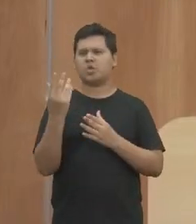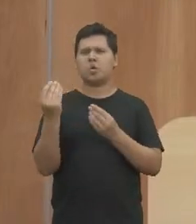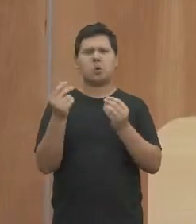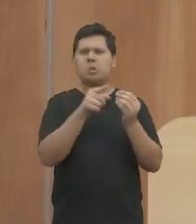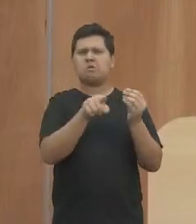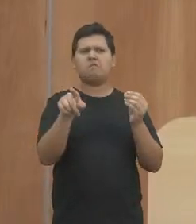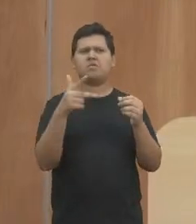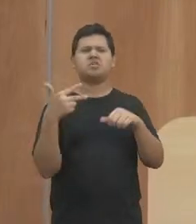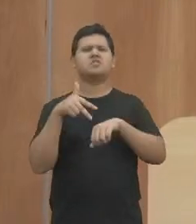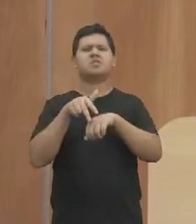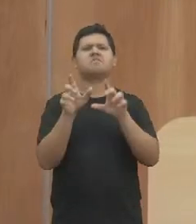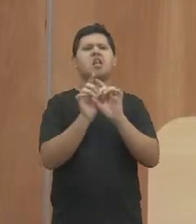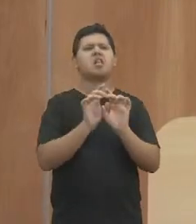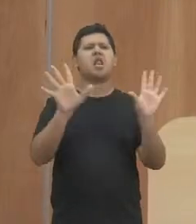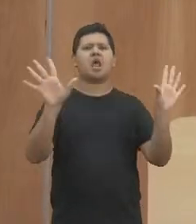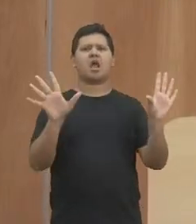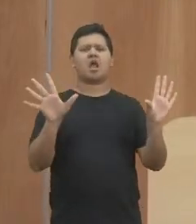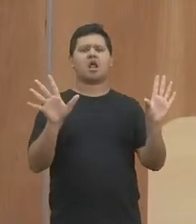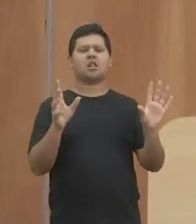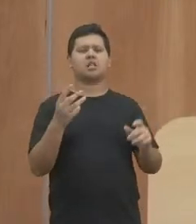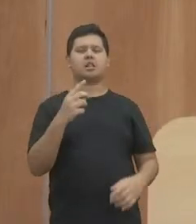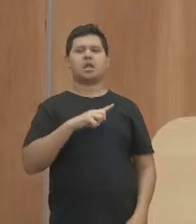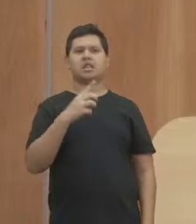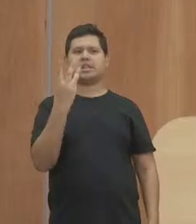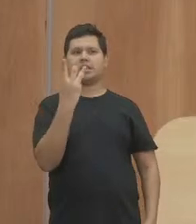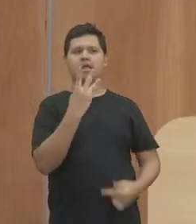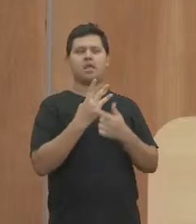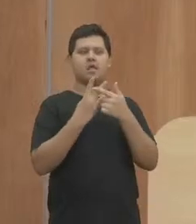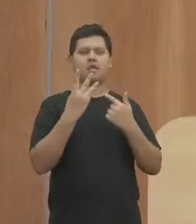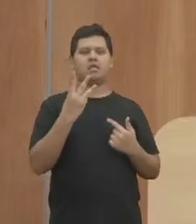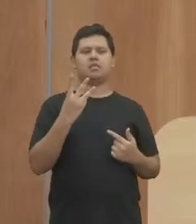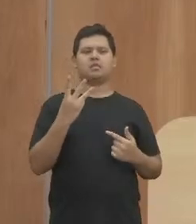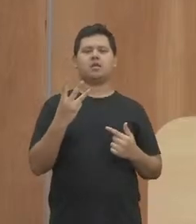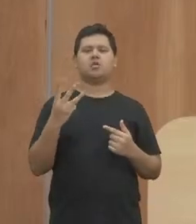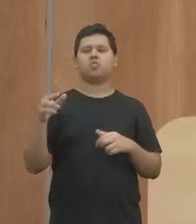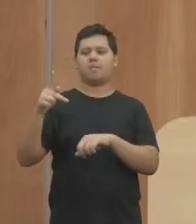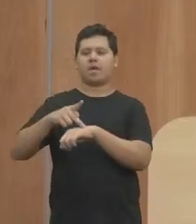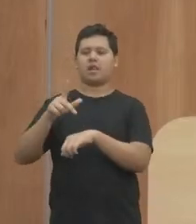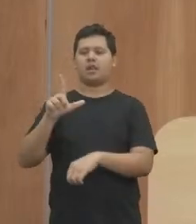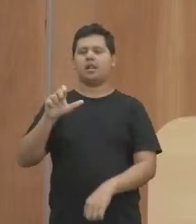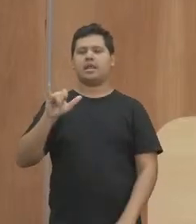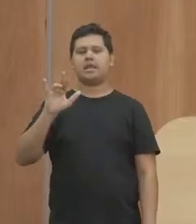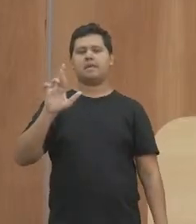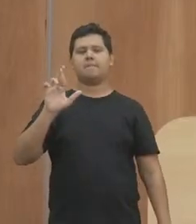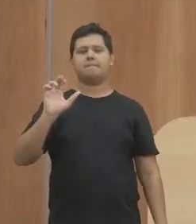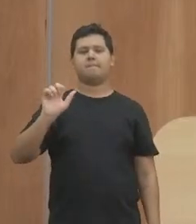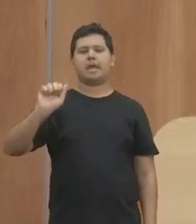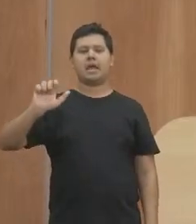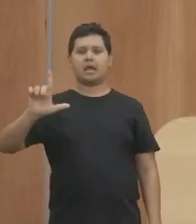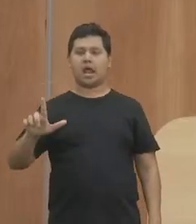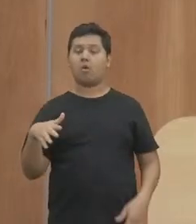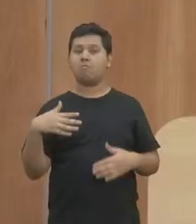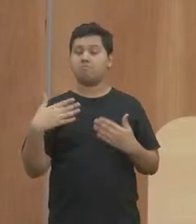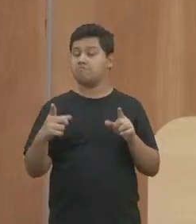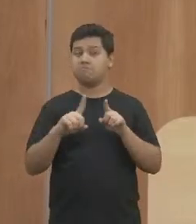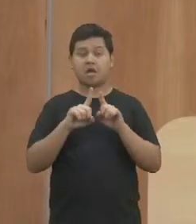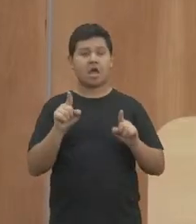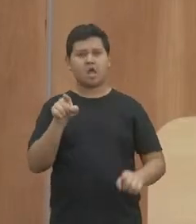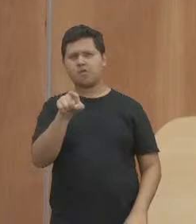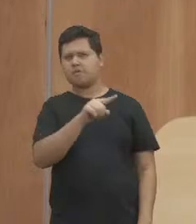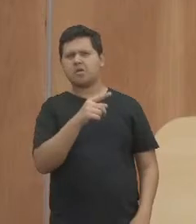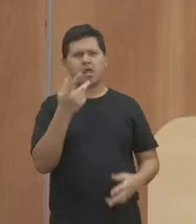vocês se apresentam como liberais, né? A gente tem aqui 3 parlamentares do Partido Liberal. E ainda assim, vocês